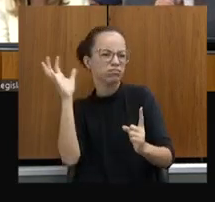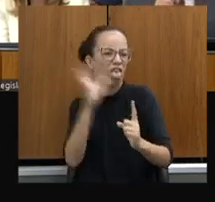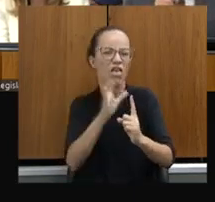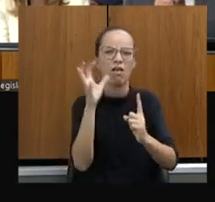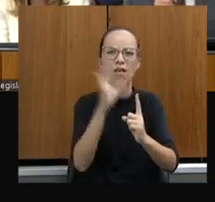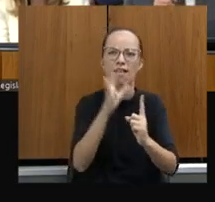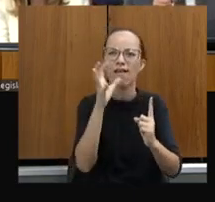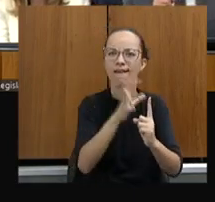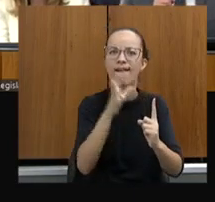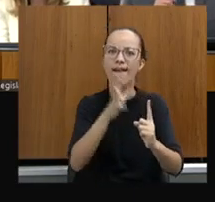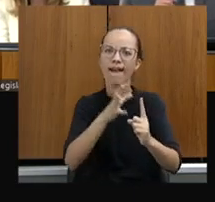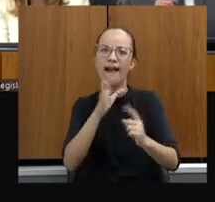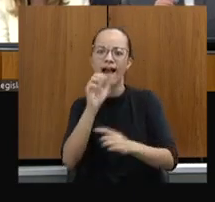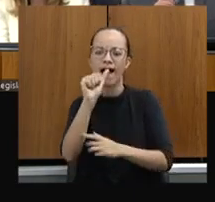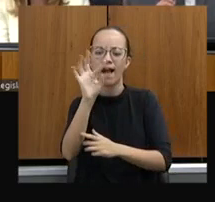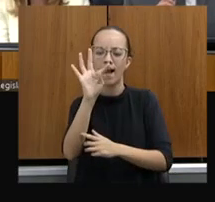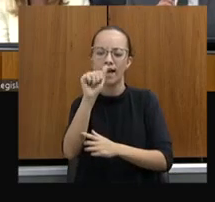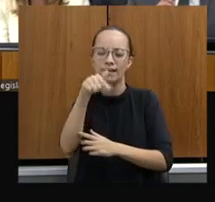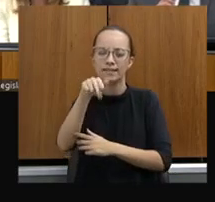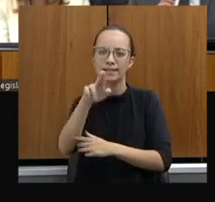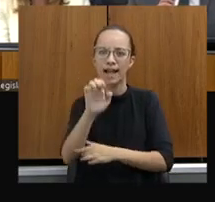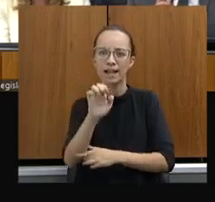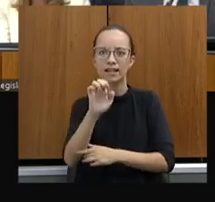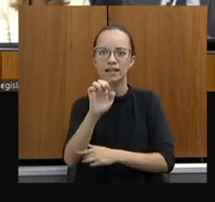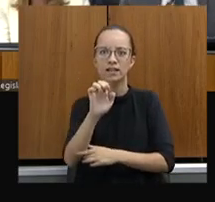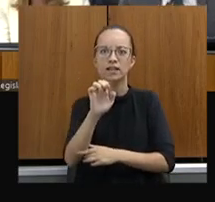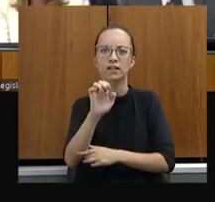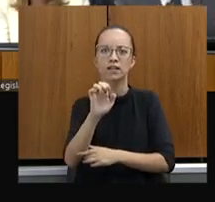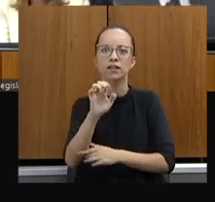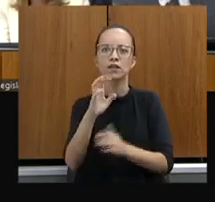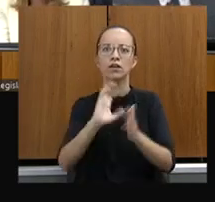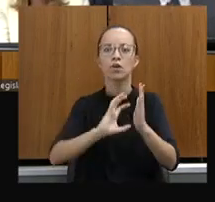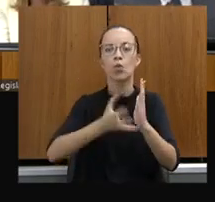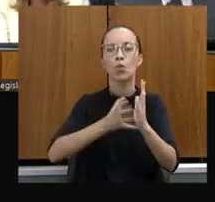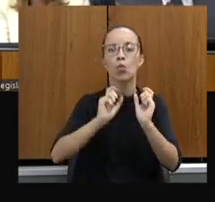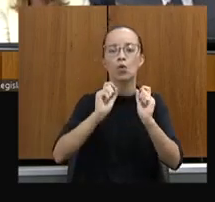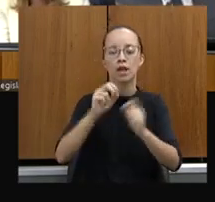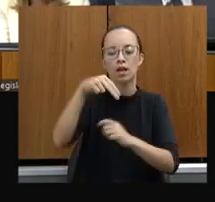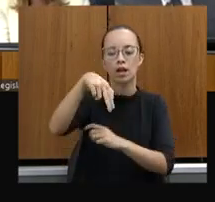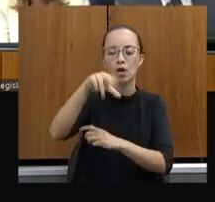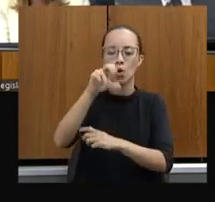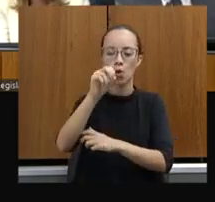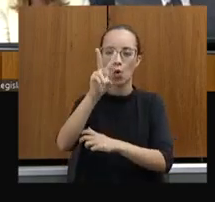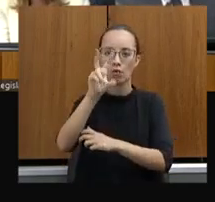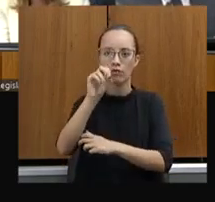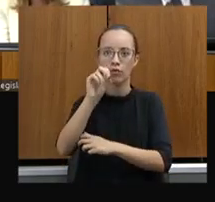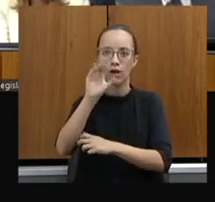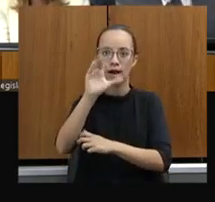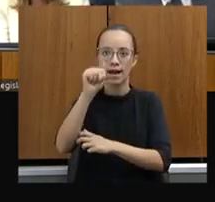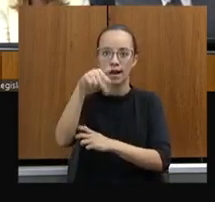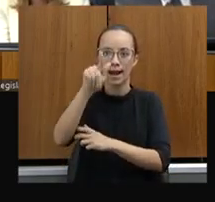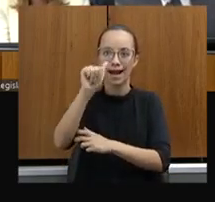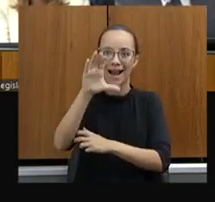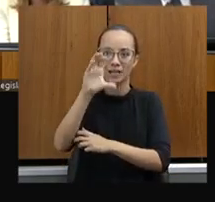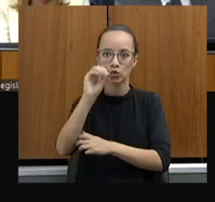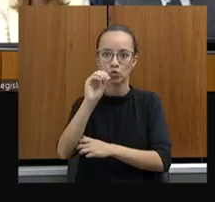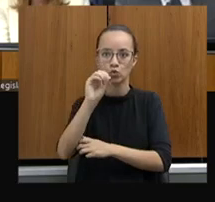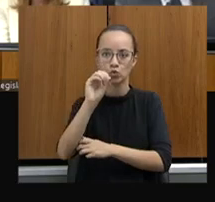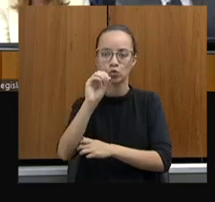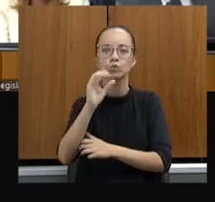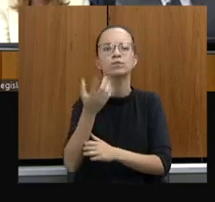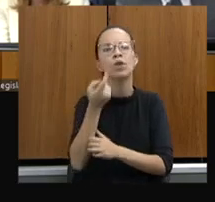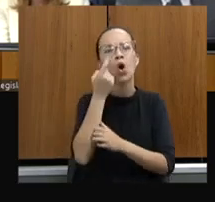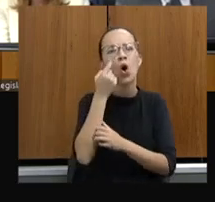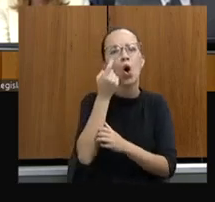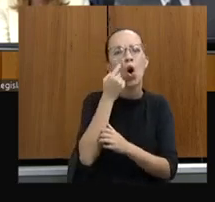é muitas vezes conhecido também como né do grupo do novo Cangaço é perceba a medida né como é que